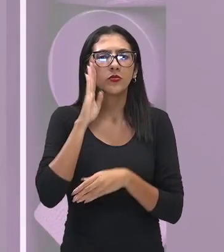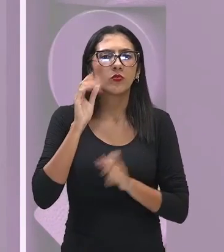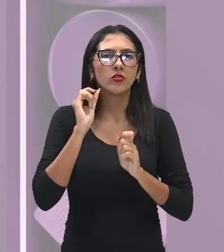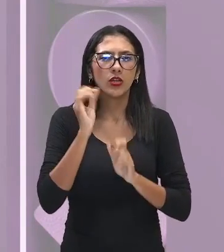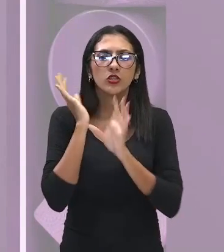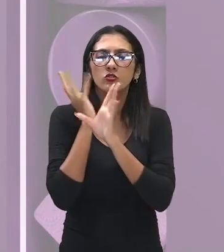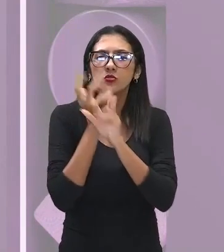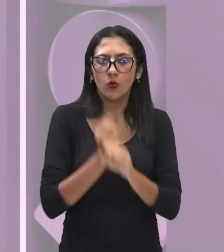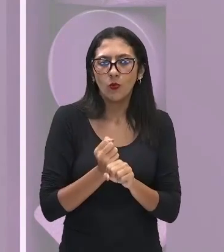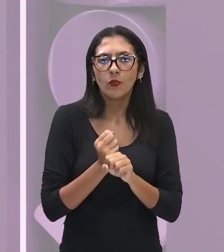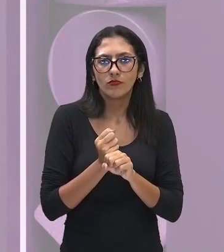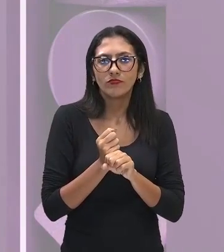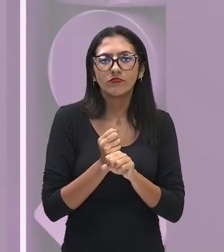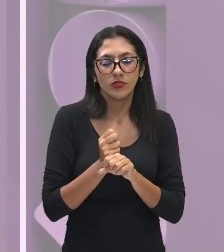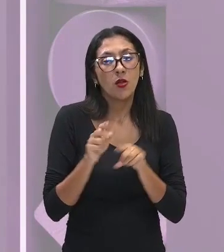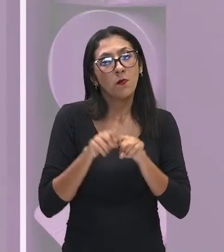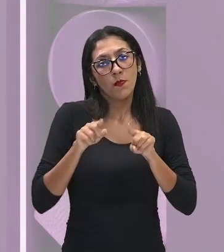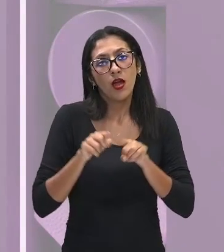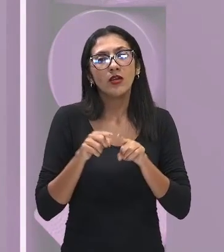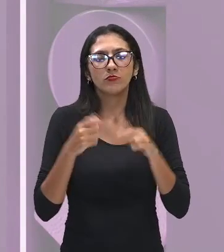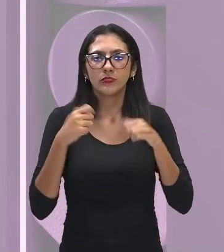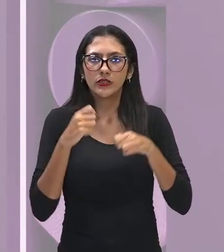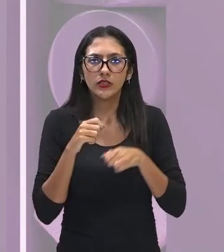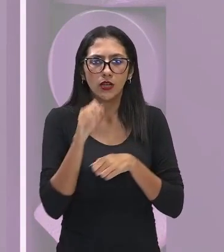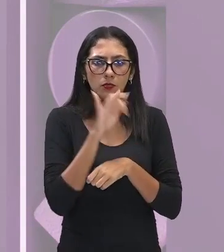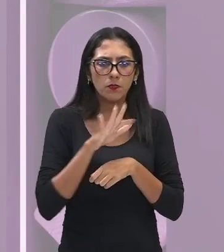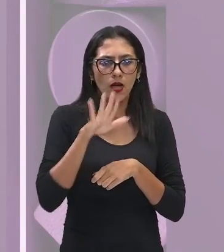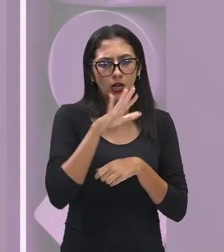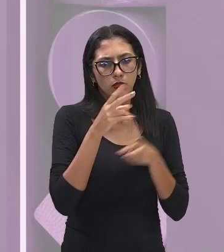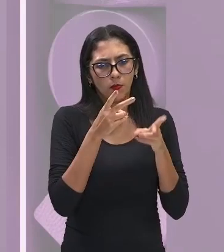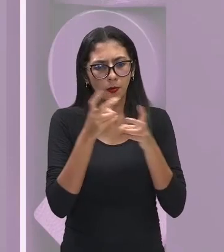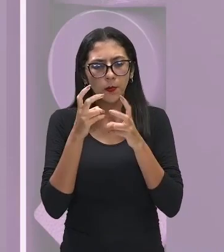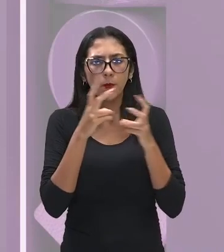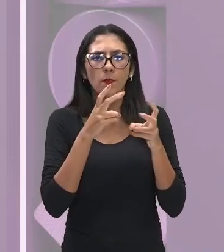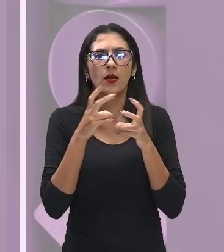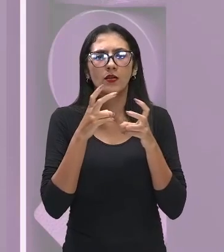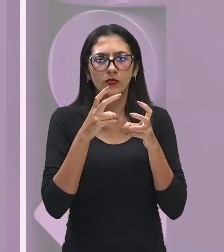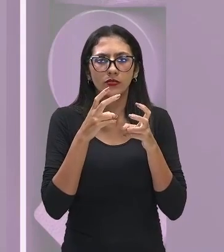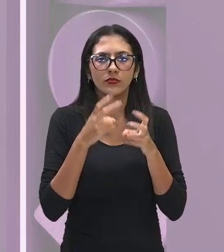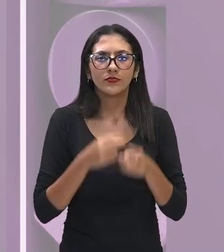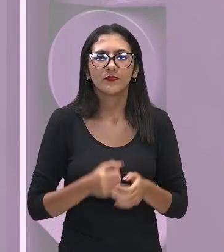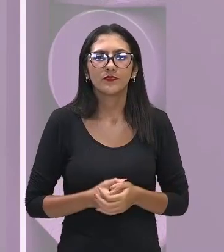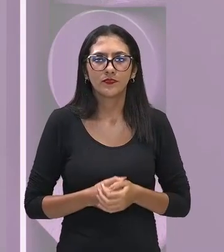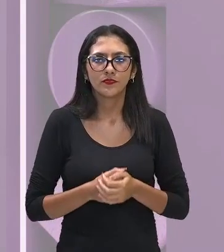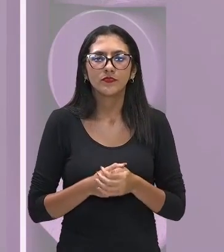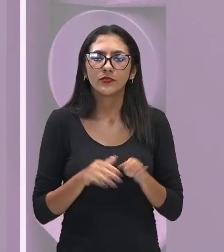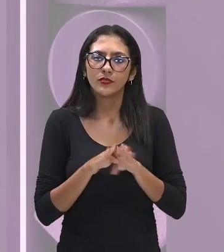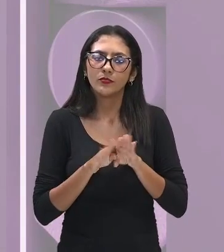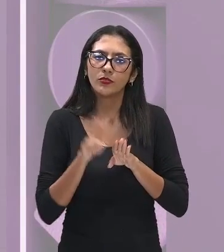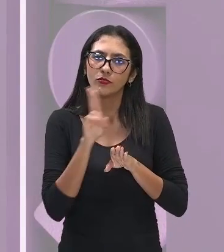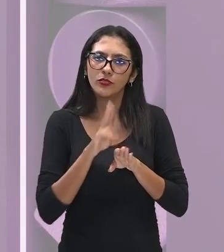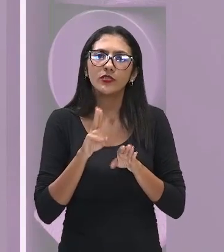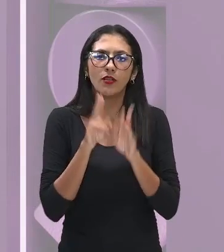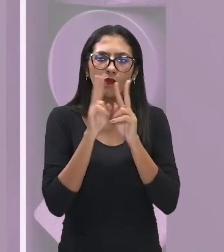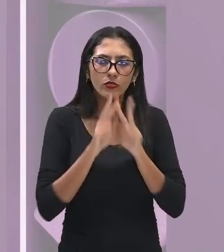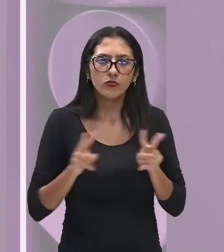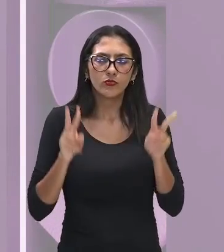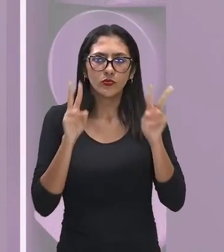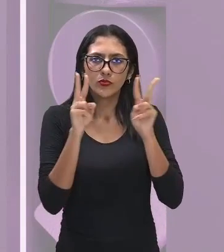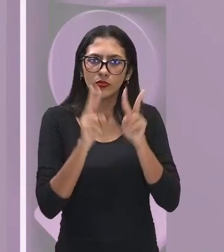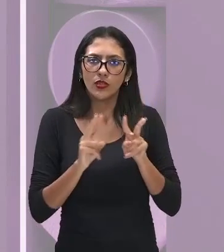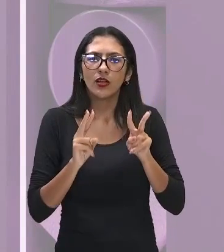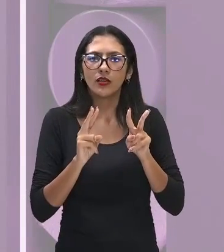mas também a interpretação da nossa imagem, né, que é justamente aí a questão dos indicadores visuais, né,